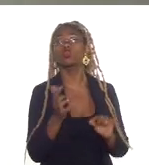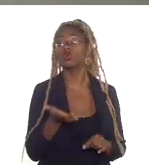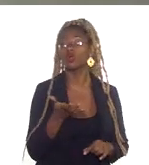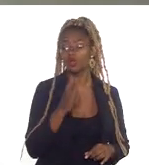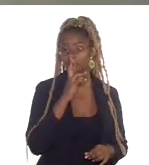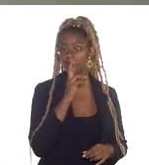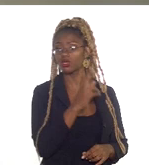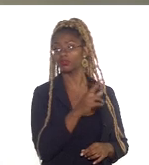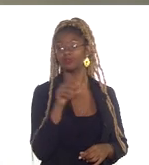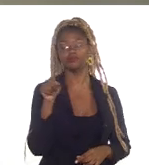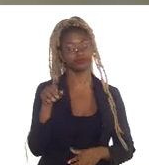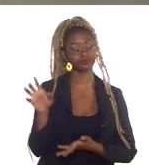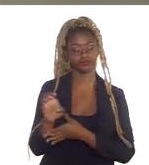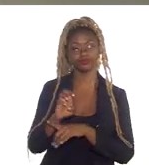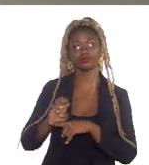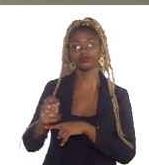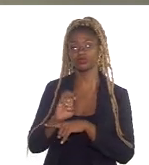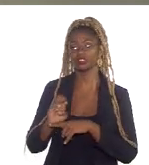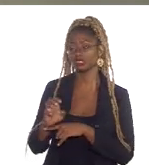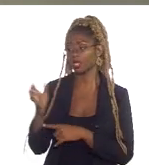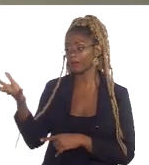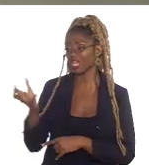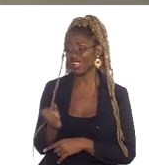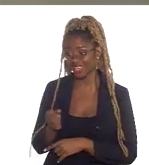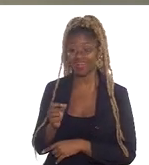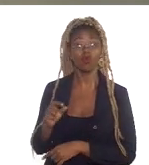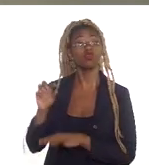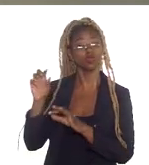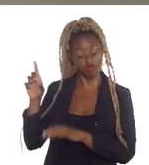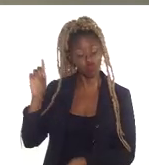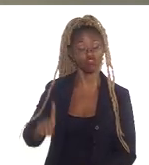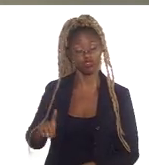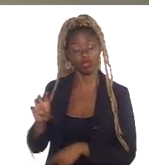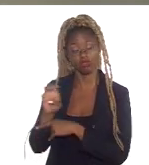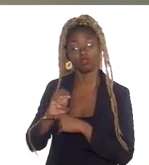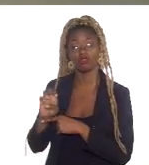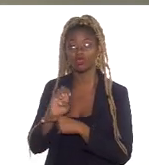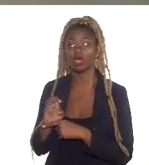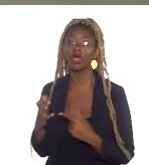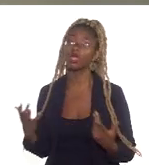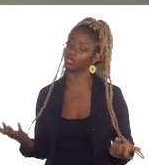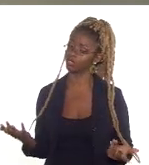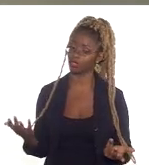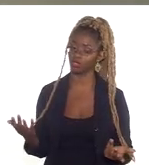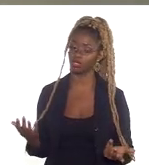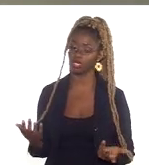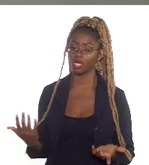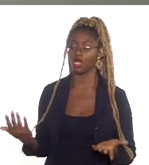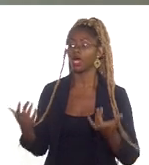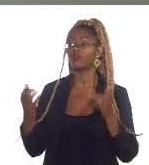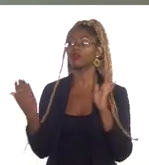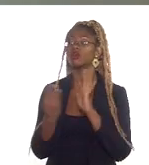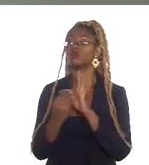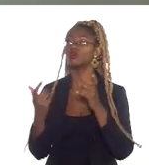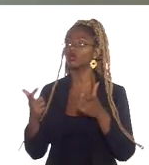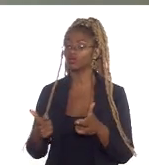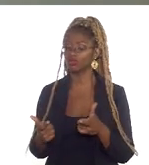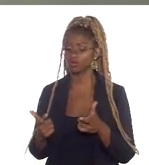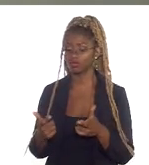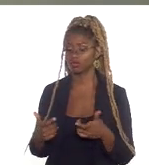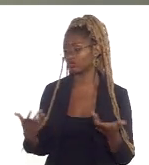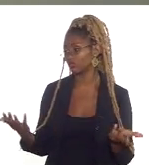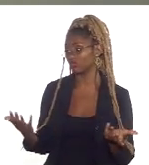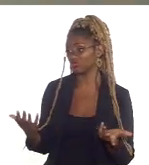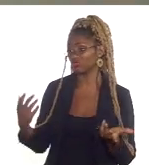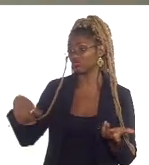o Estado receba aquilo que lhe é de direito. Essa é a meta. Você vai aplicar essa meta onde? É onde vocês discriminaram